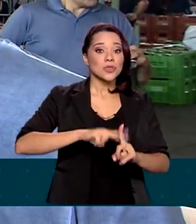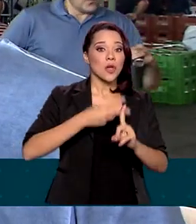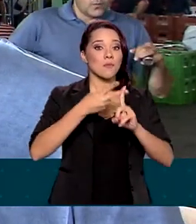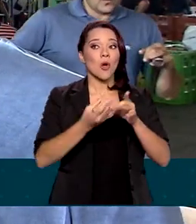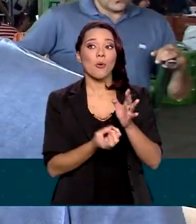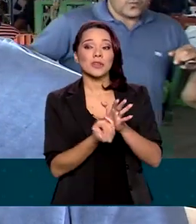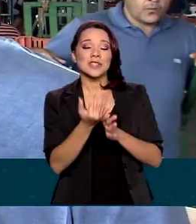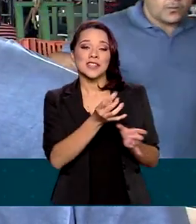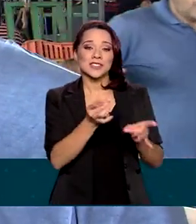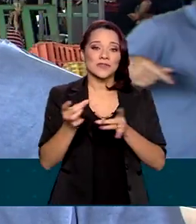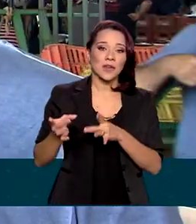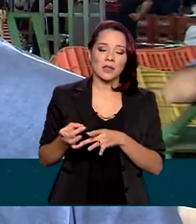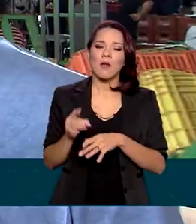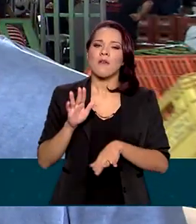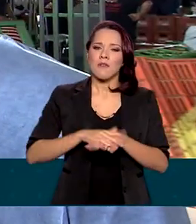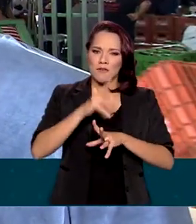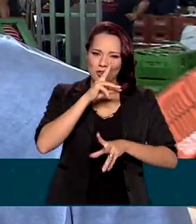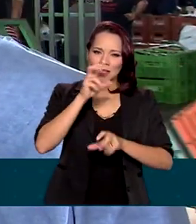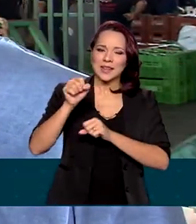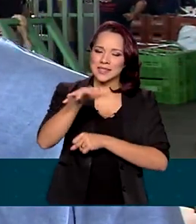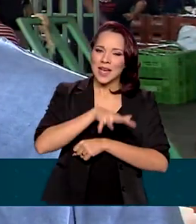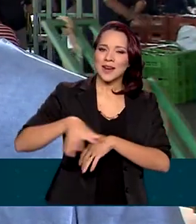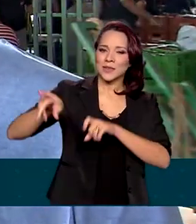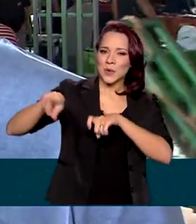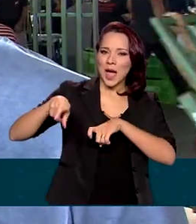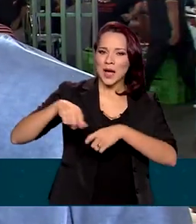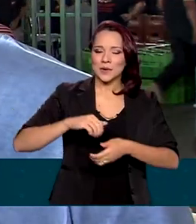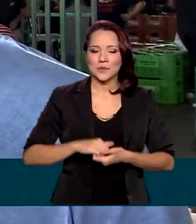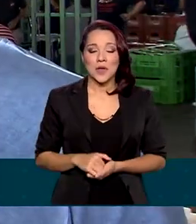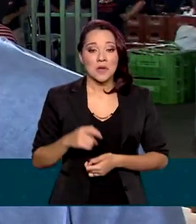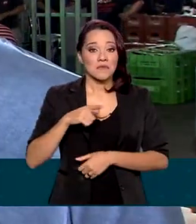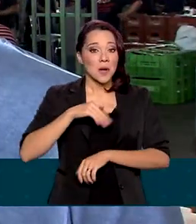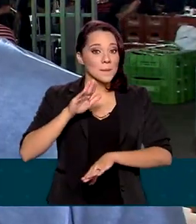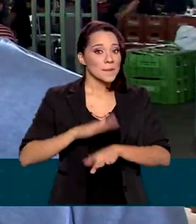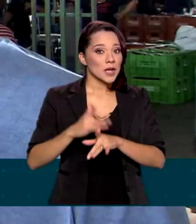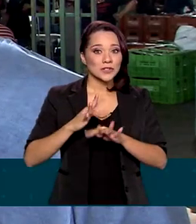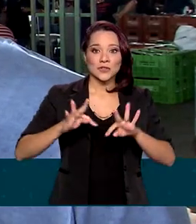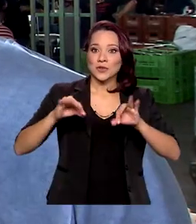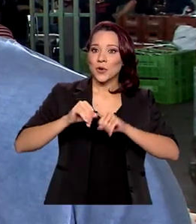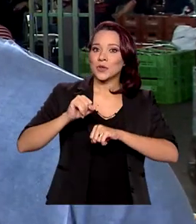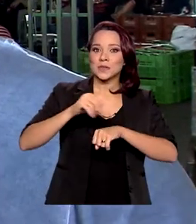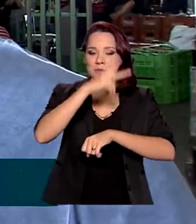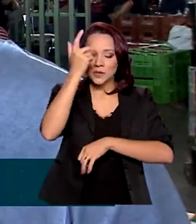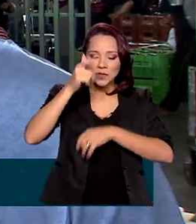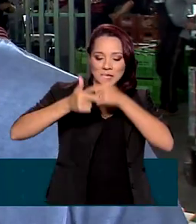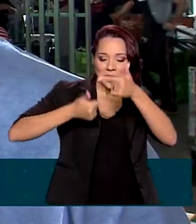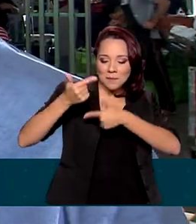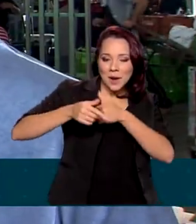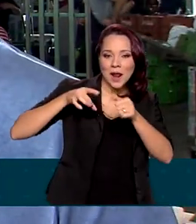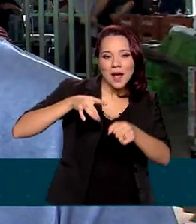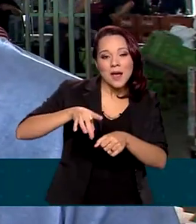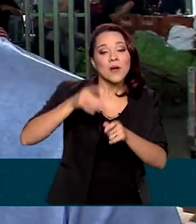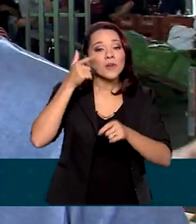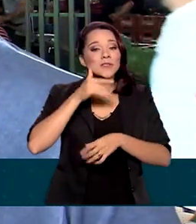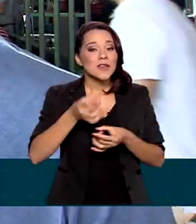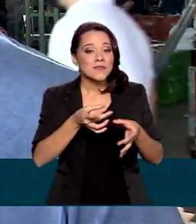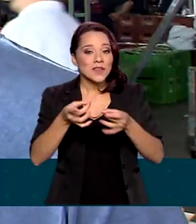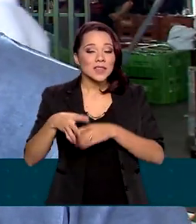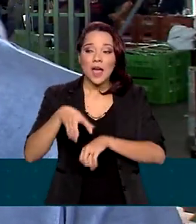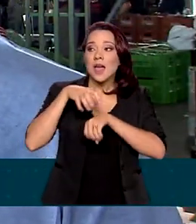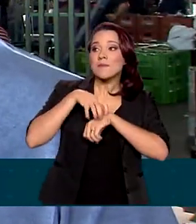quantidade de venda, então vai fortalecer o agro, vai aumentar a receita de todos os produtores. Ele vai ter como vender, como